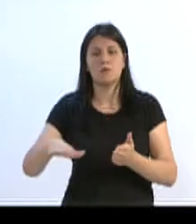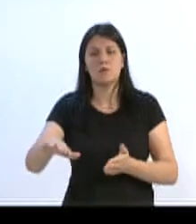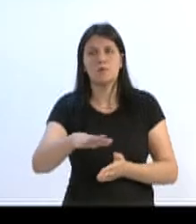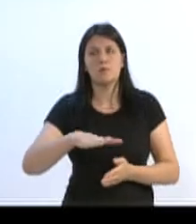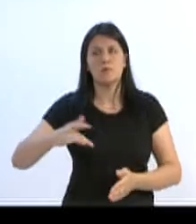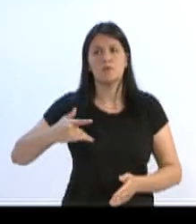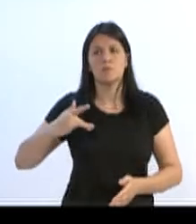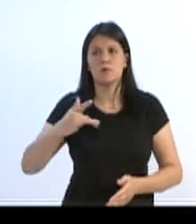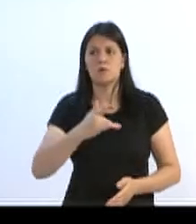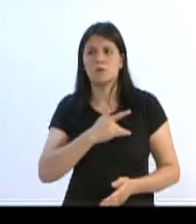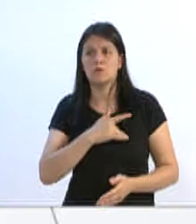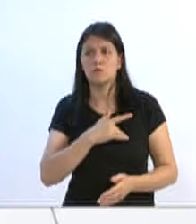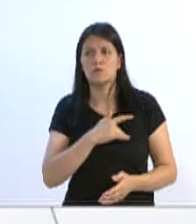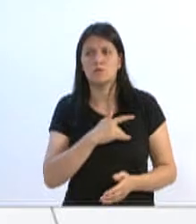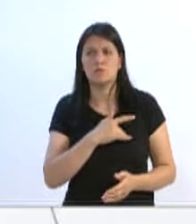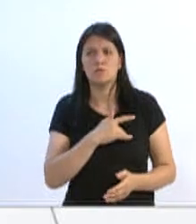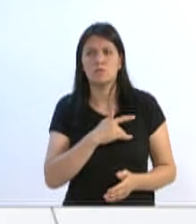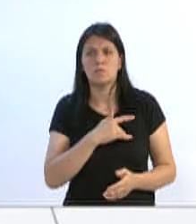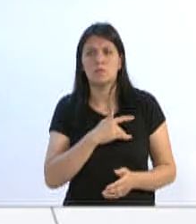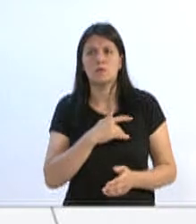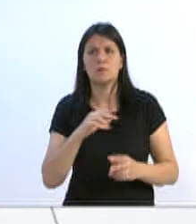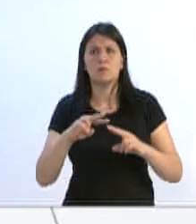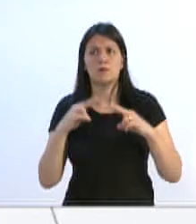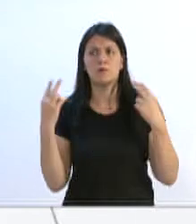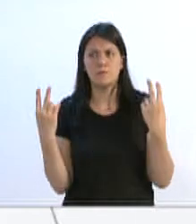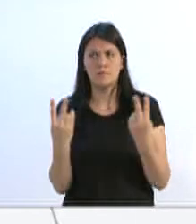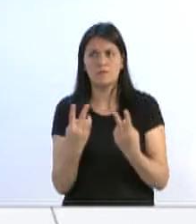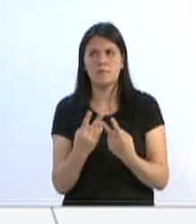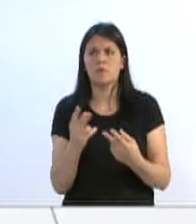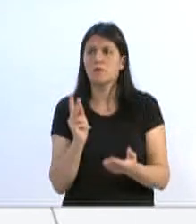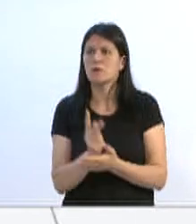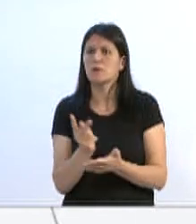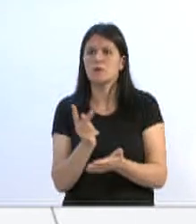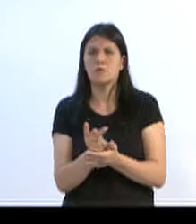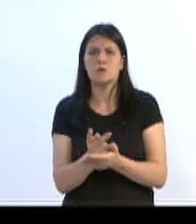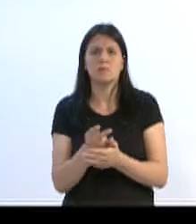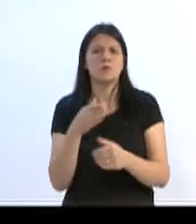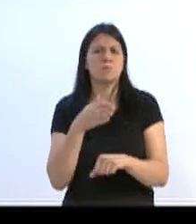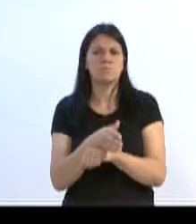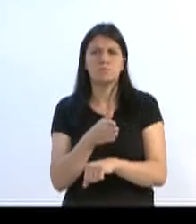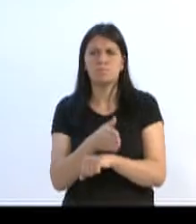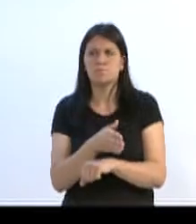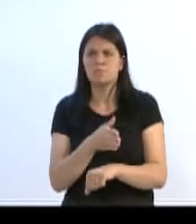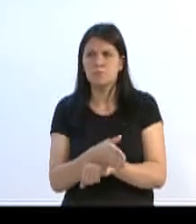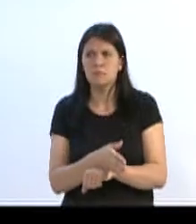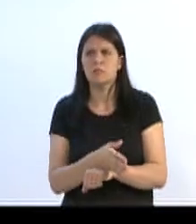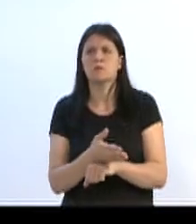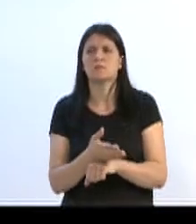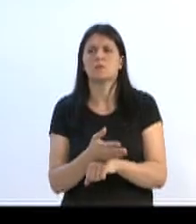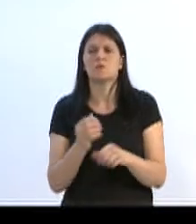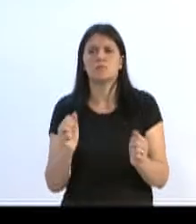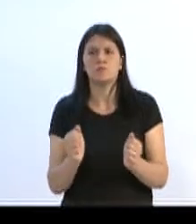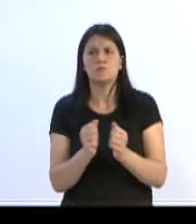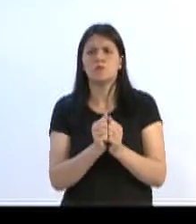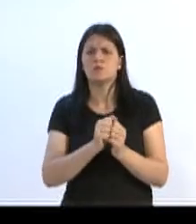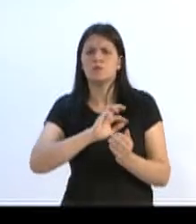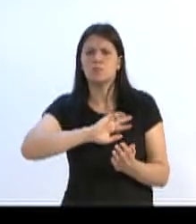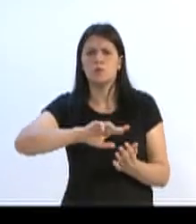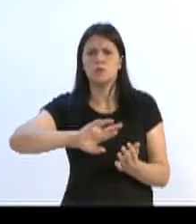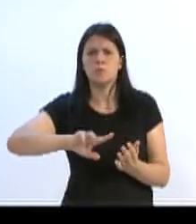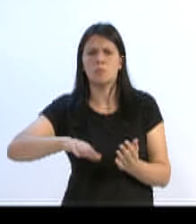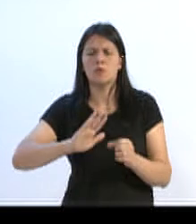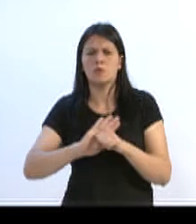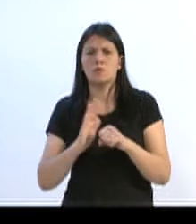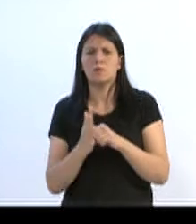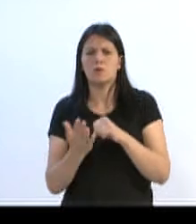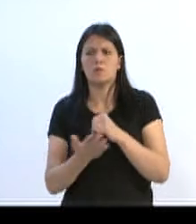importantes estamos sempre participando sempre que possível nossas reuniões dos conselhos locais conselhos regionais junto aos mais diversos bairros e comunidades onde